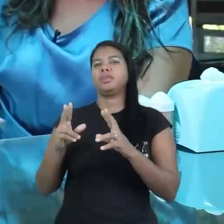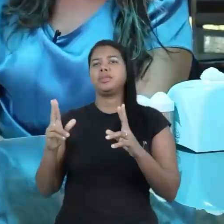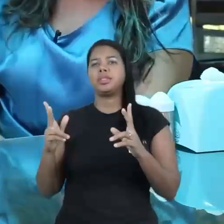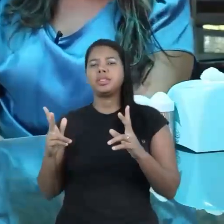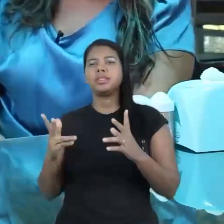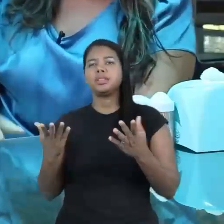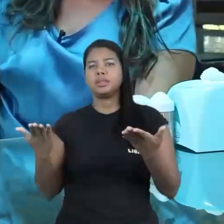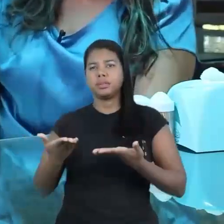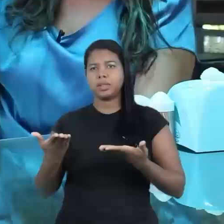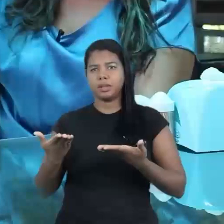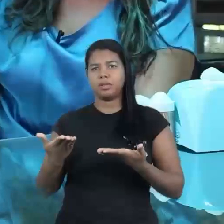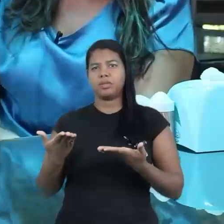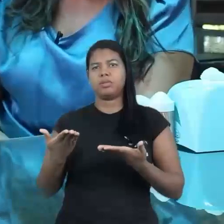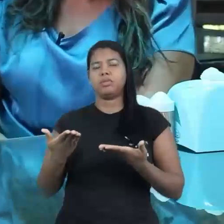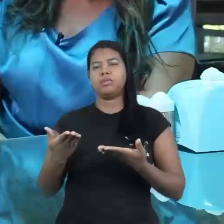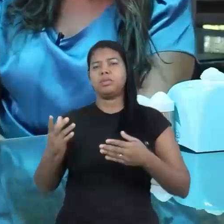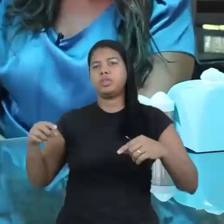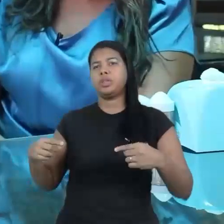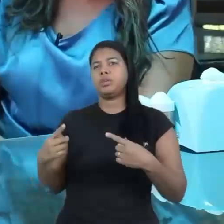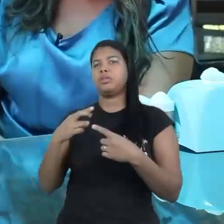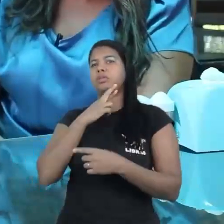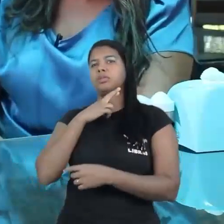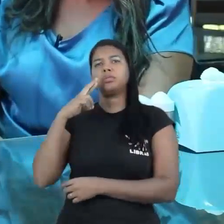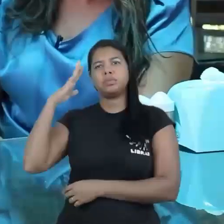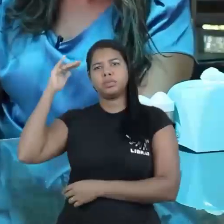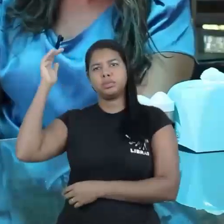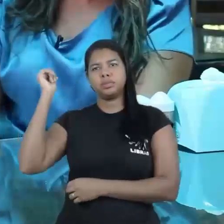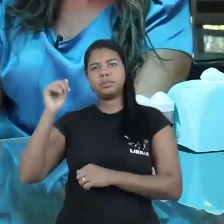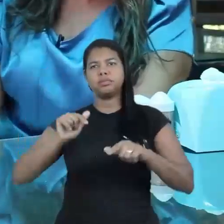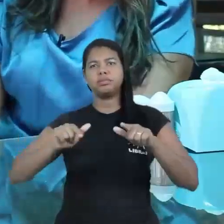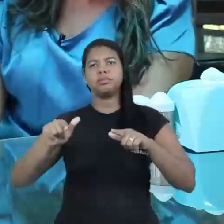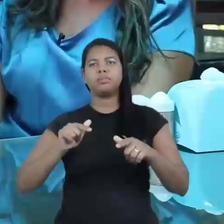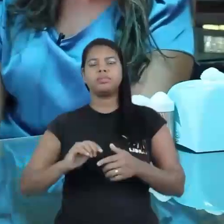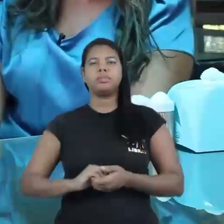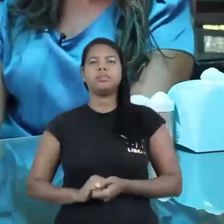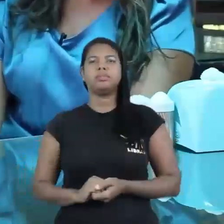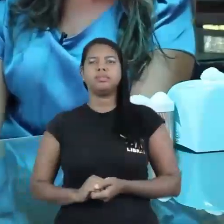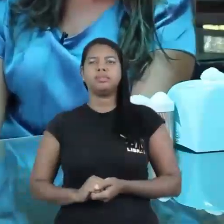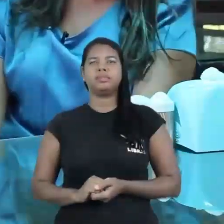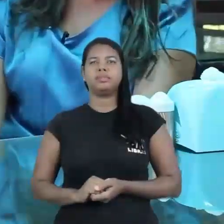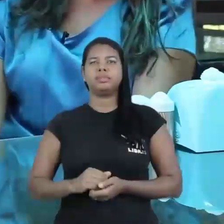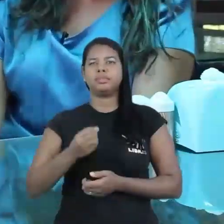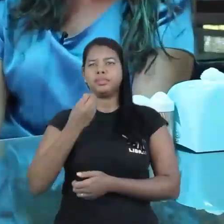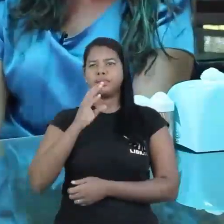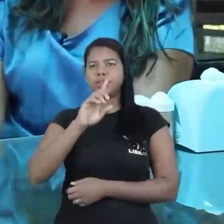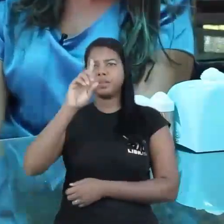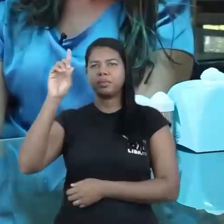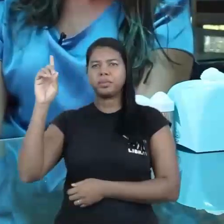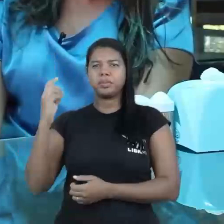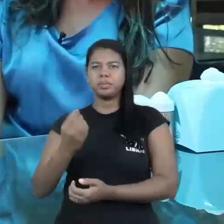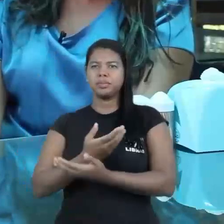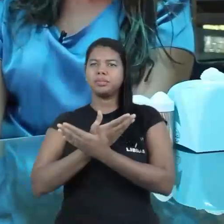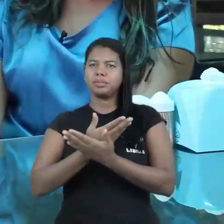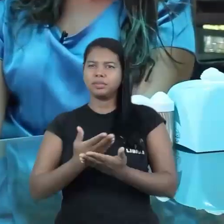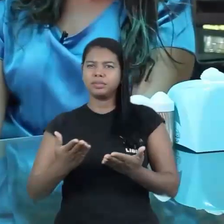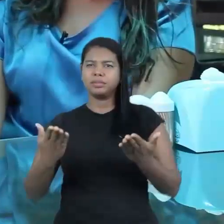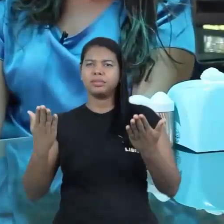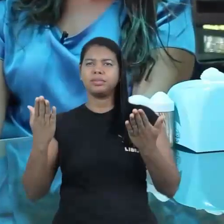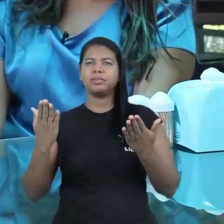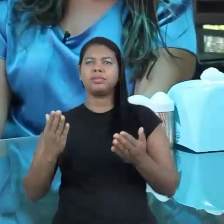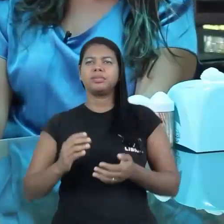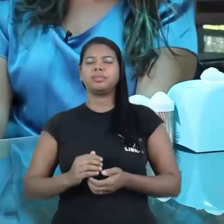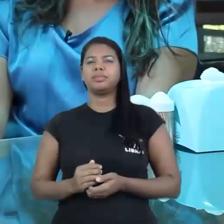estar competindo no mercado de trabalho. Bom dia, pessoal. Bom dia, professora. Meu nome é